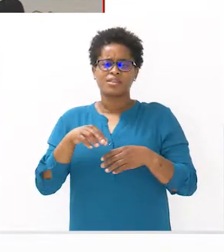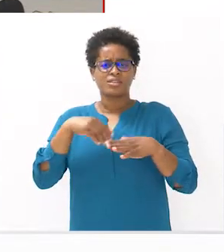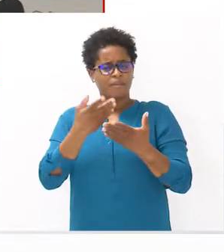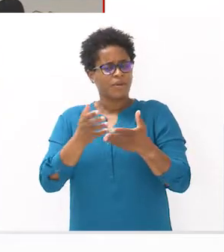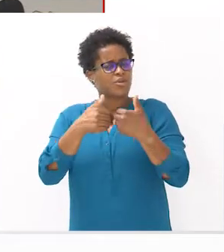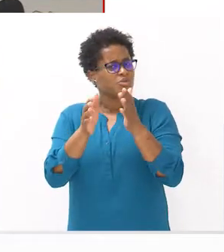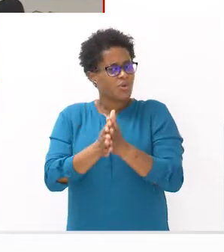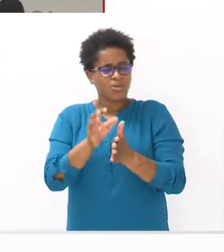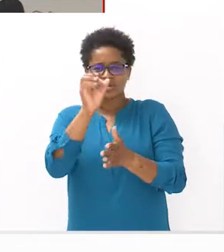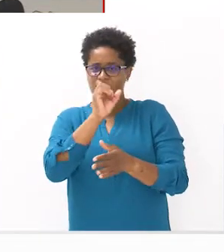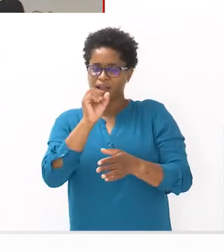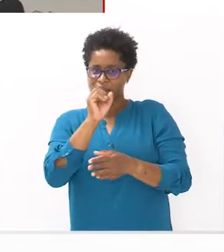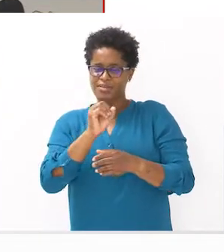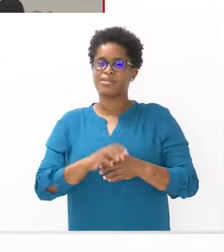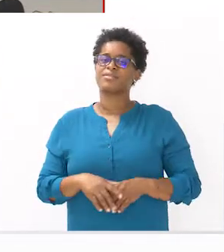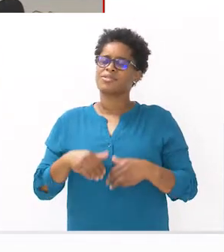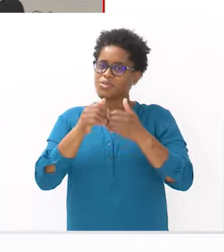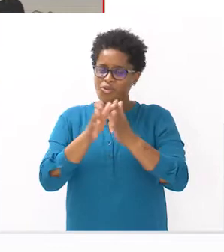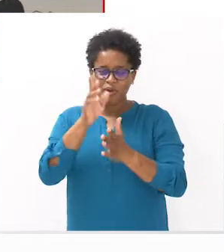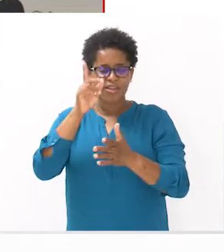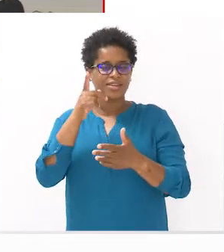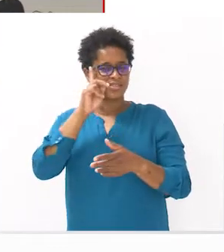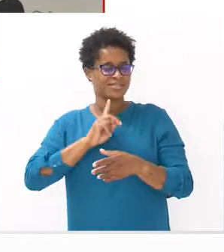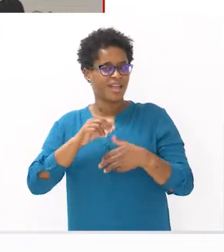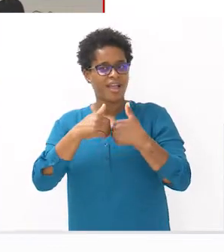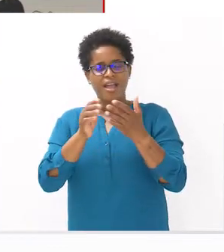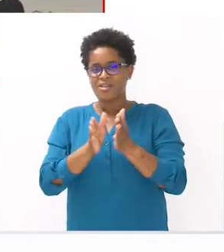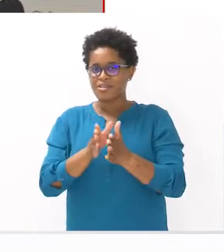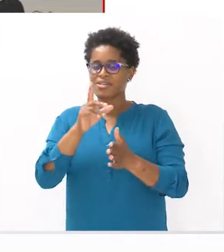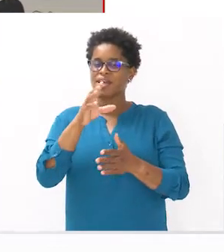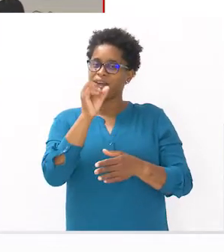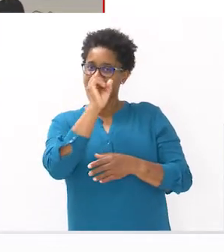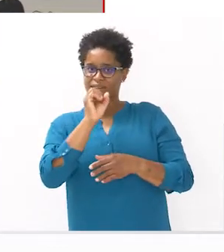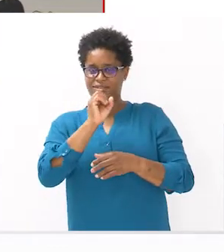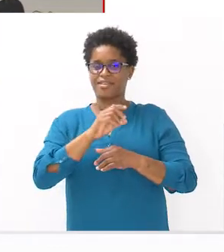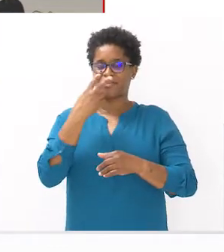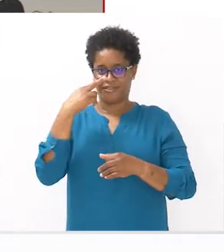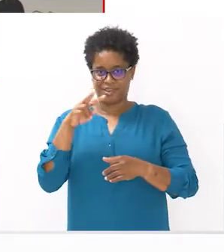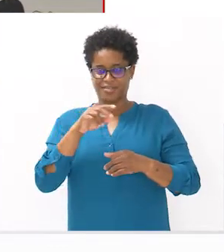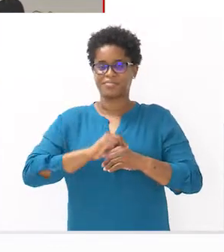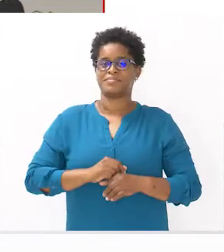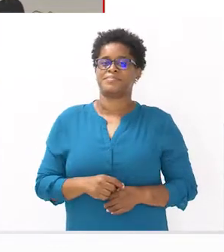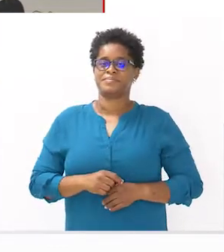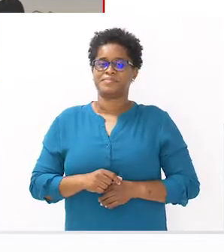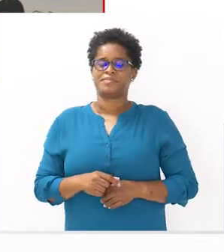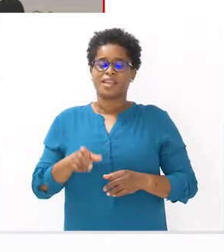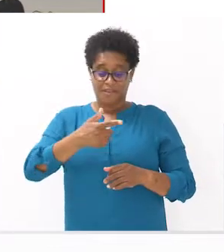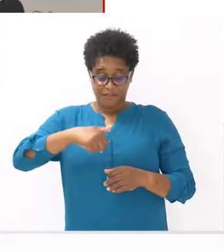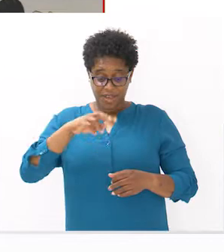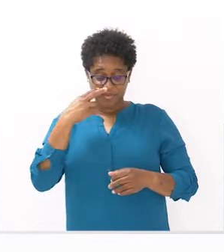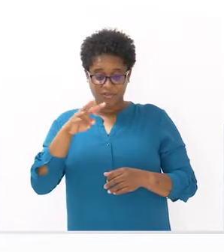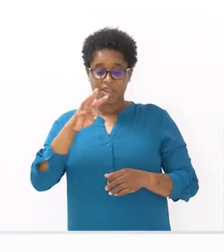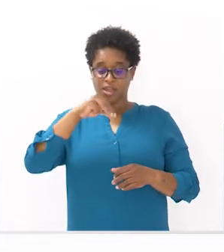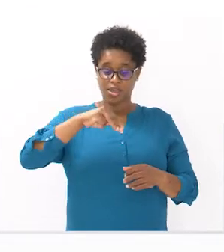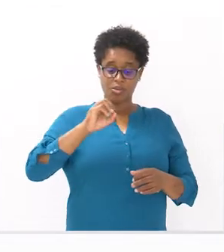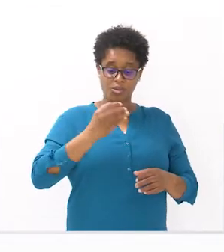a trautear. Põe todas a cantarolar. Estão a ver? Ok. Vamos ver.